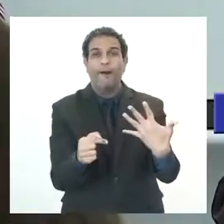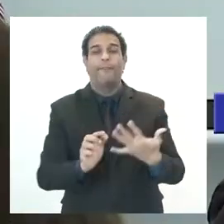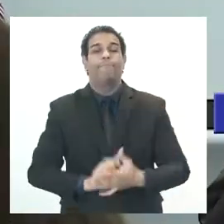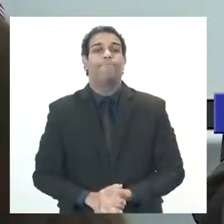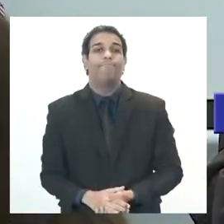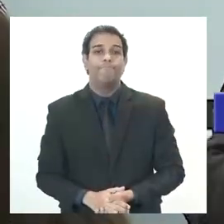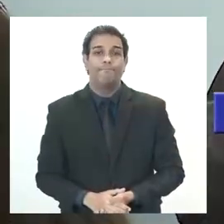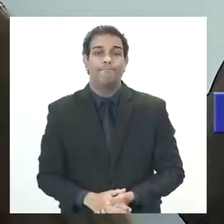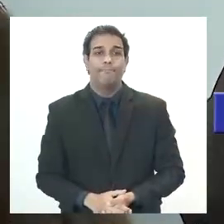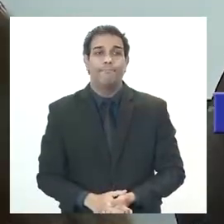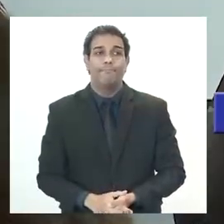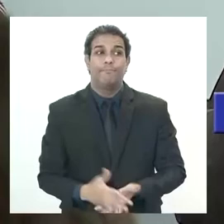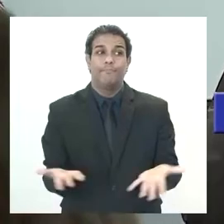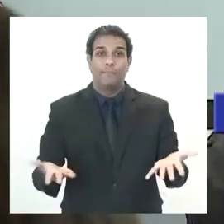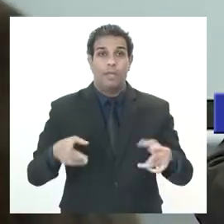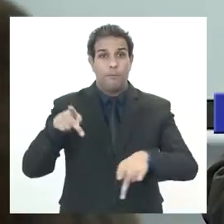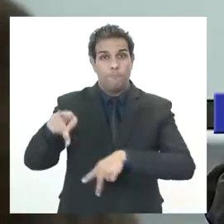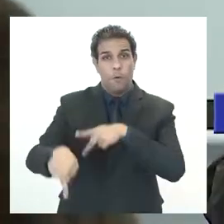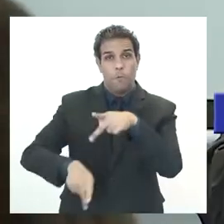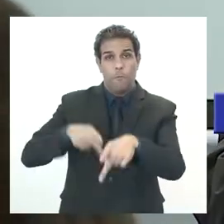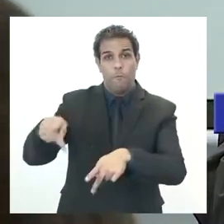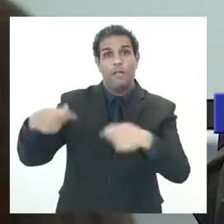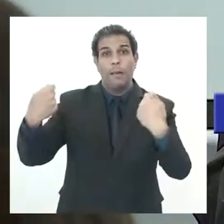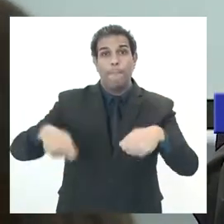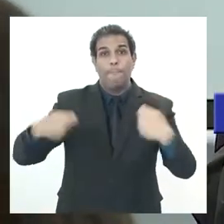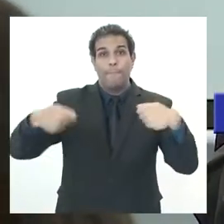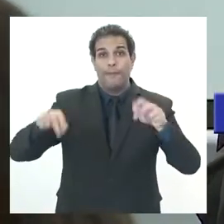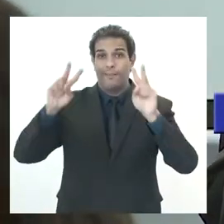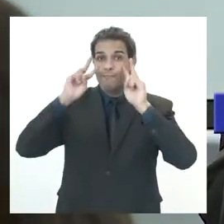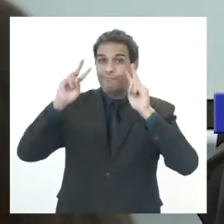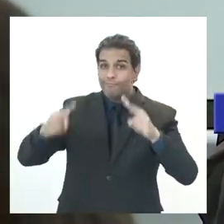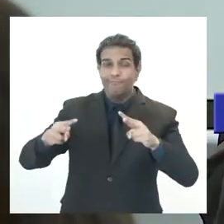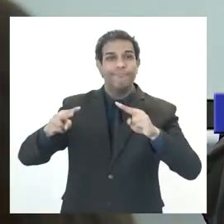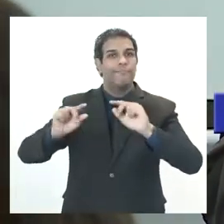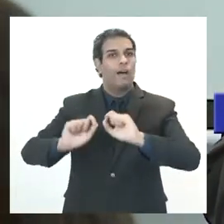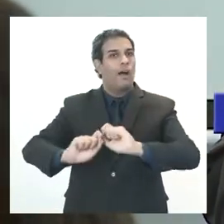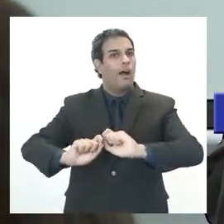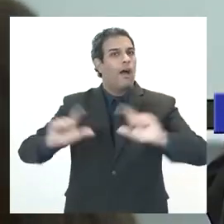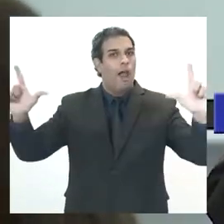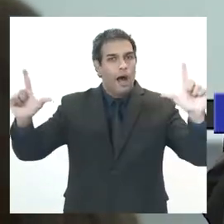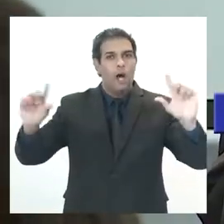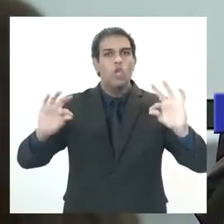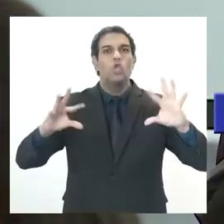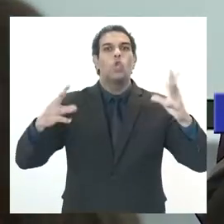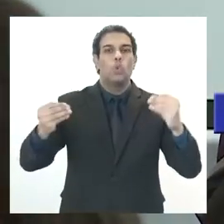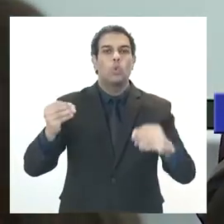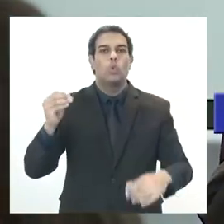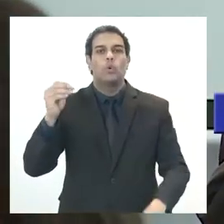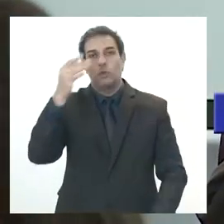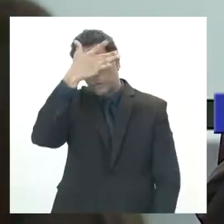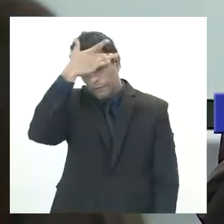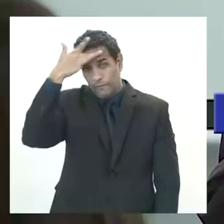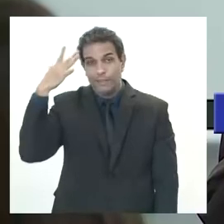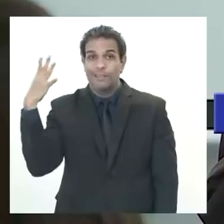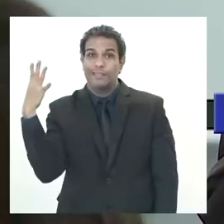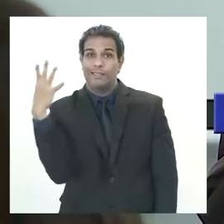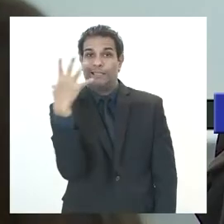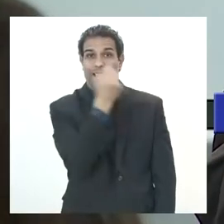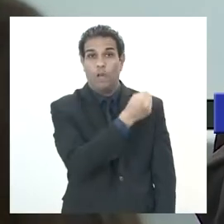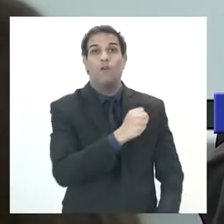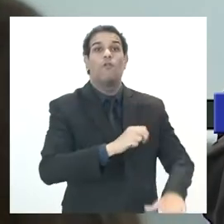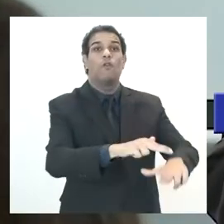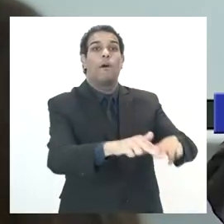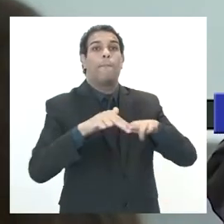então a população precisa entender o Brasil está de pé hoje e as vidas estão sendo salvas pelo SUS